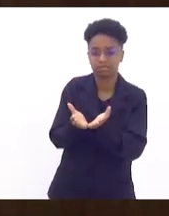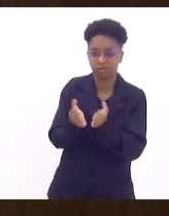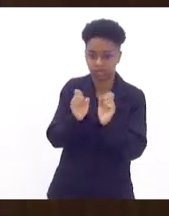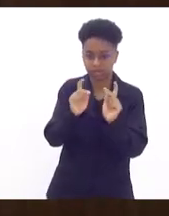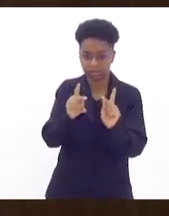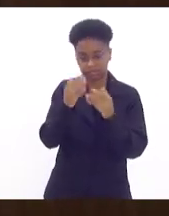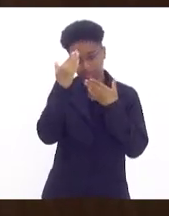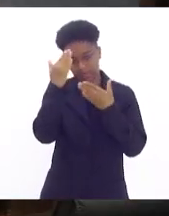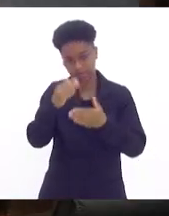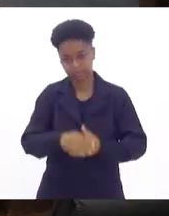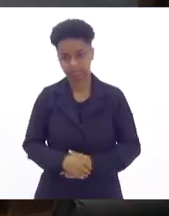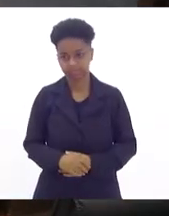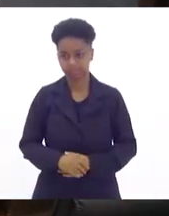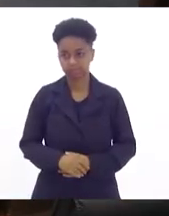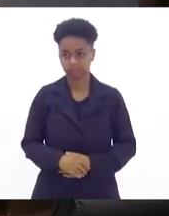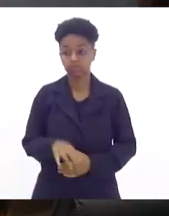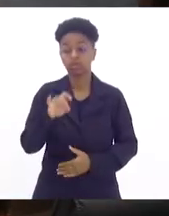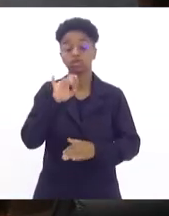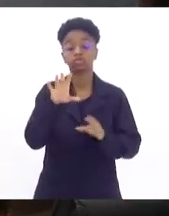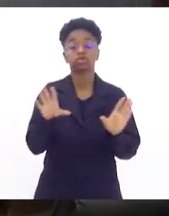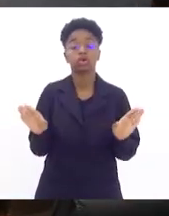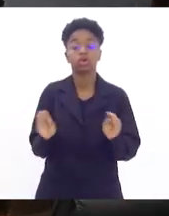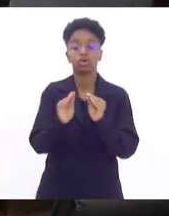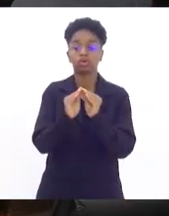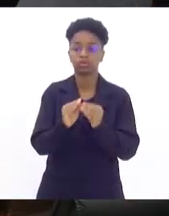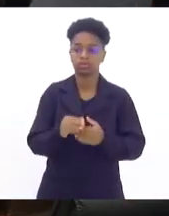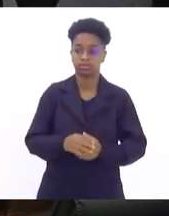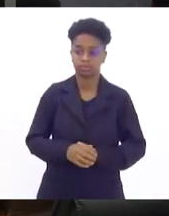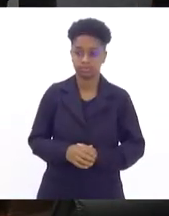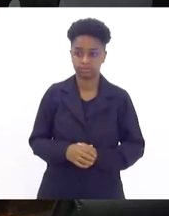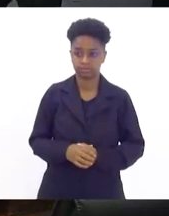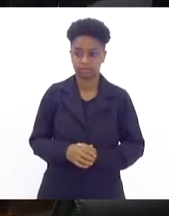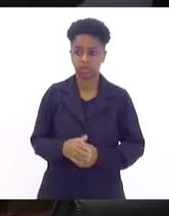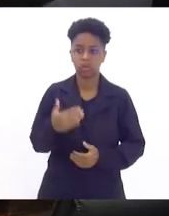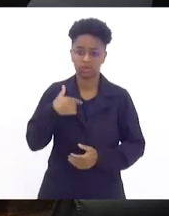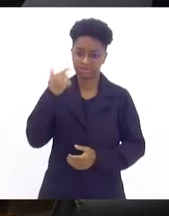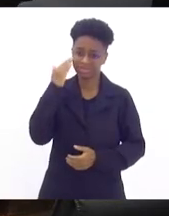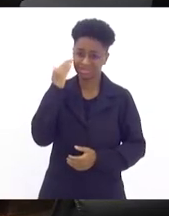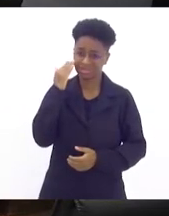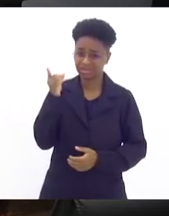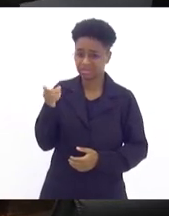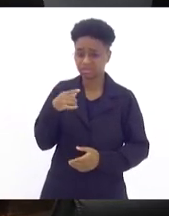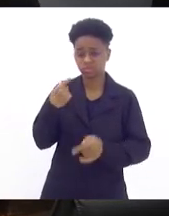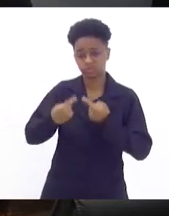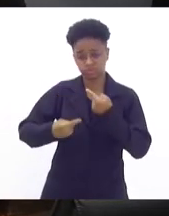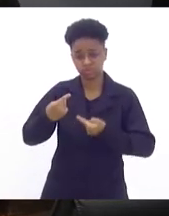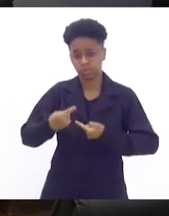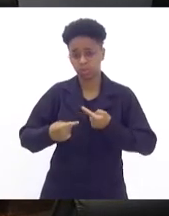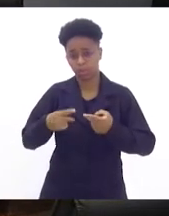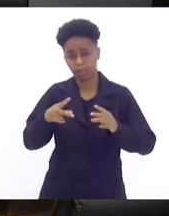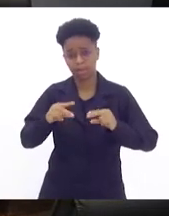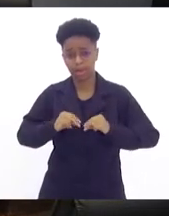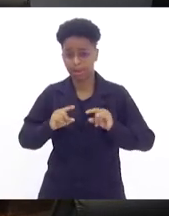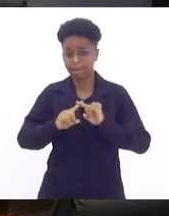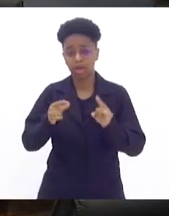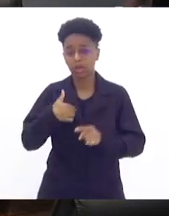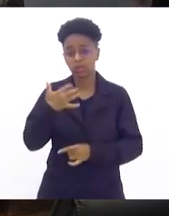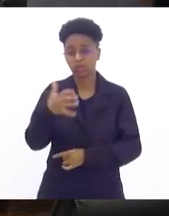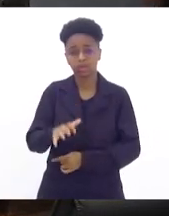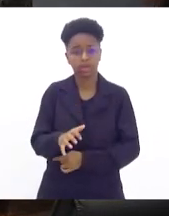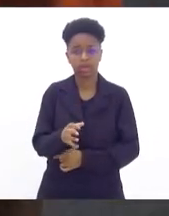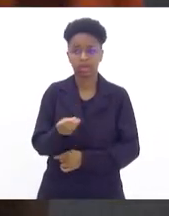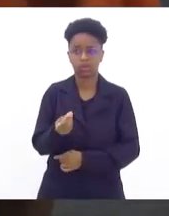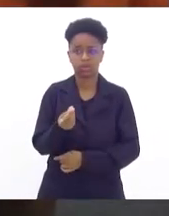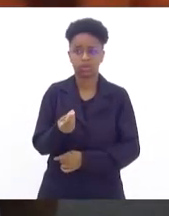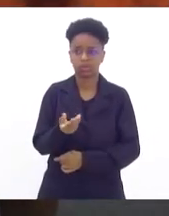Muito obrigado só para concluir aqui por favor sem querer discutir o mérito já também não quero que acaba